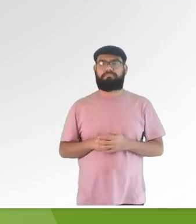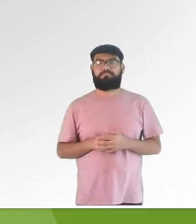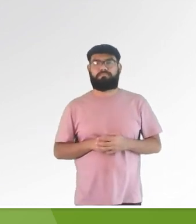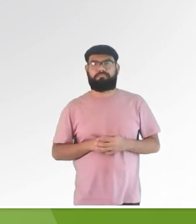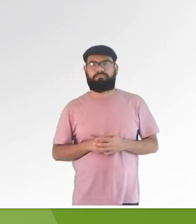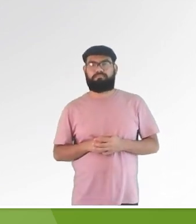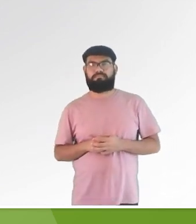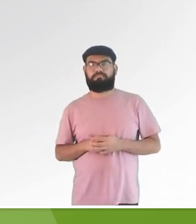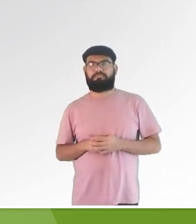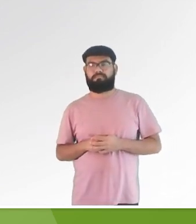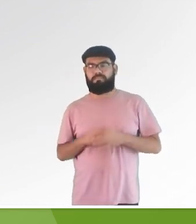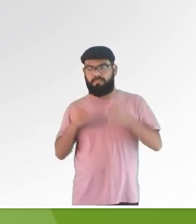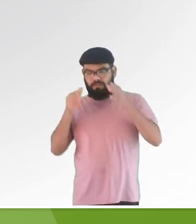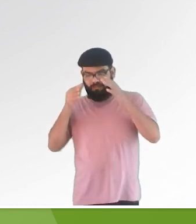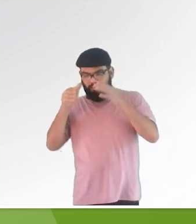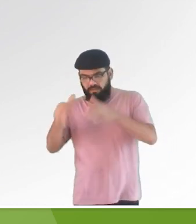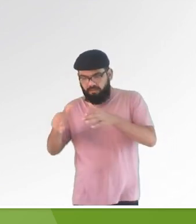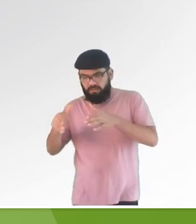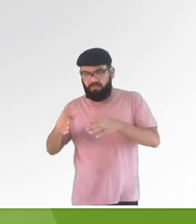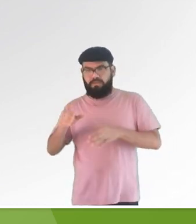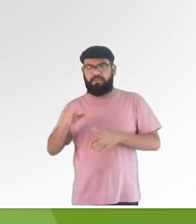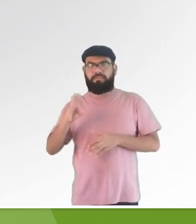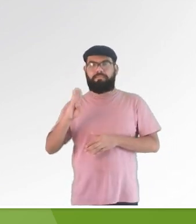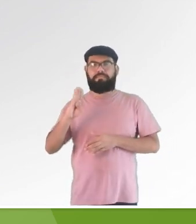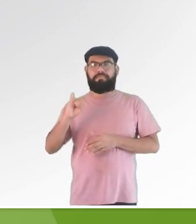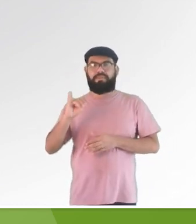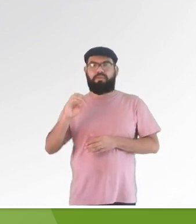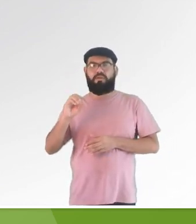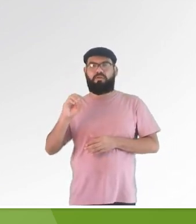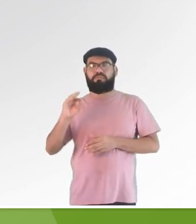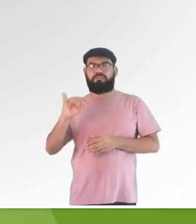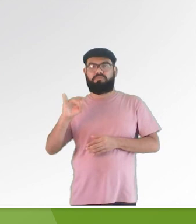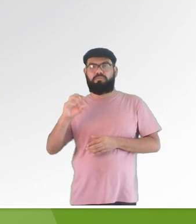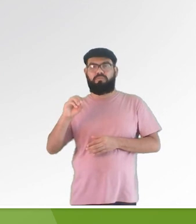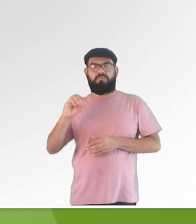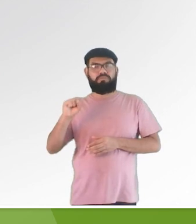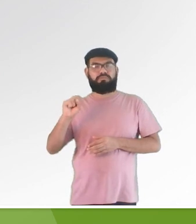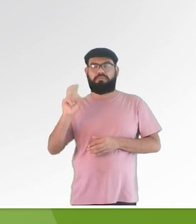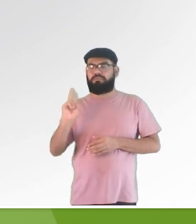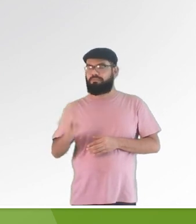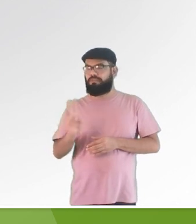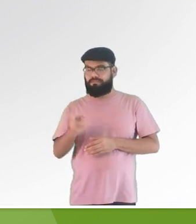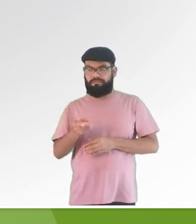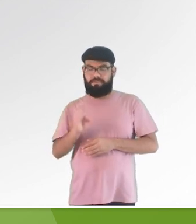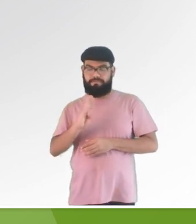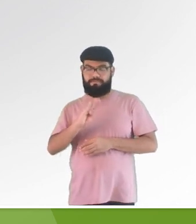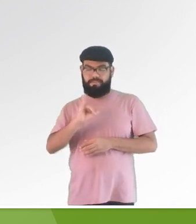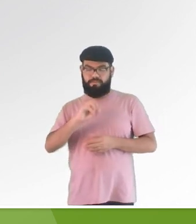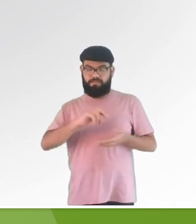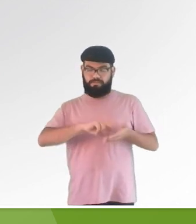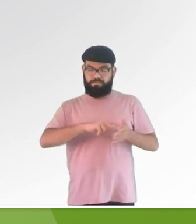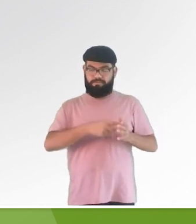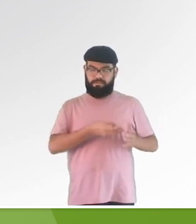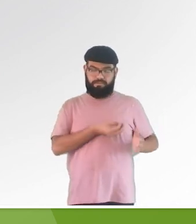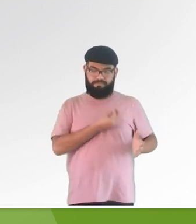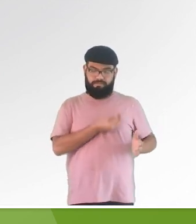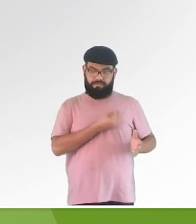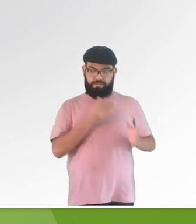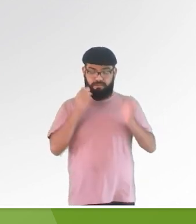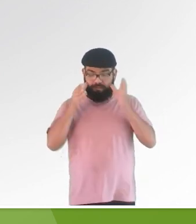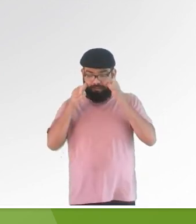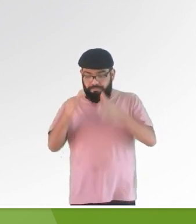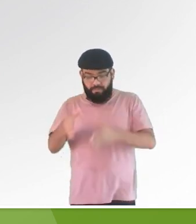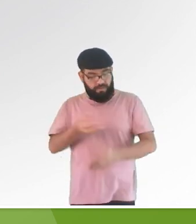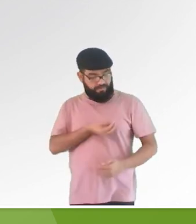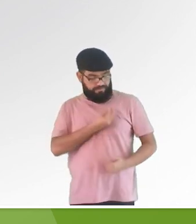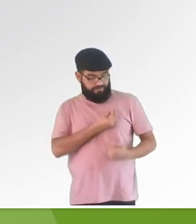de fatores bióticos, é muito simples, né? Porque bio significa vida e a gente está se referindo a todo e qualquer